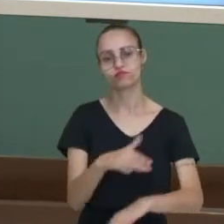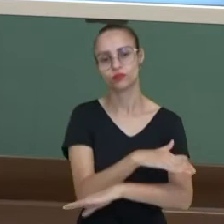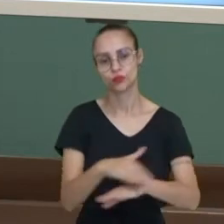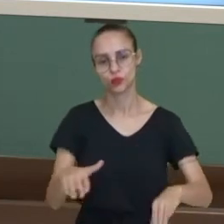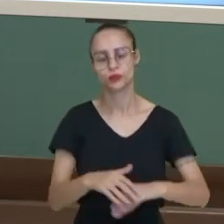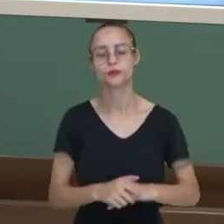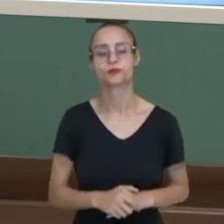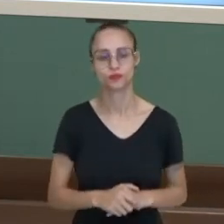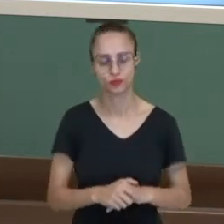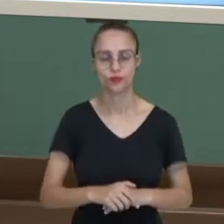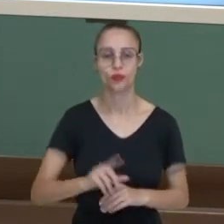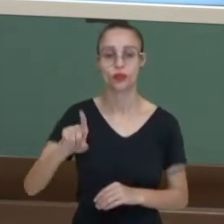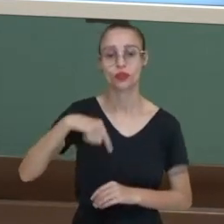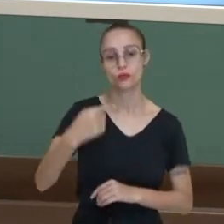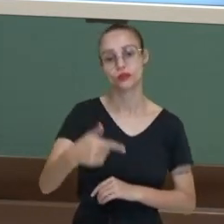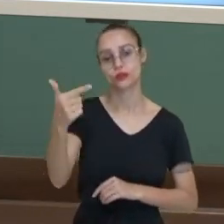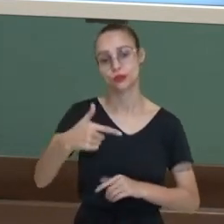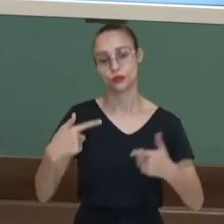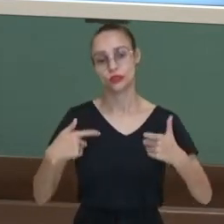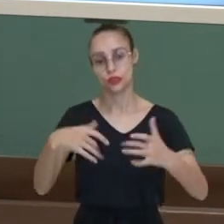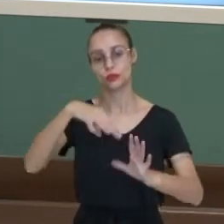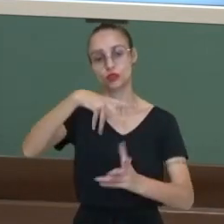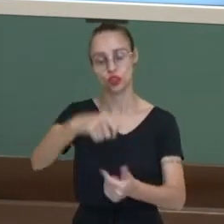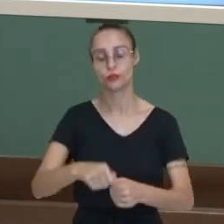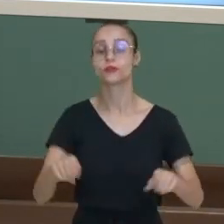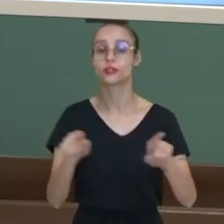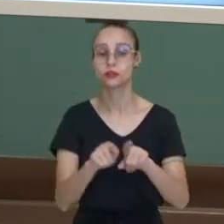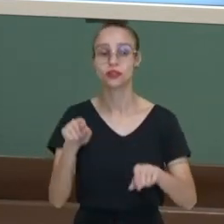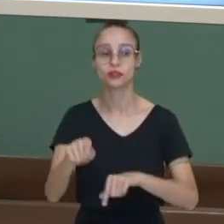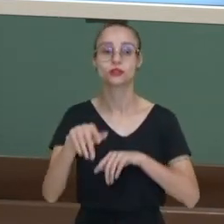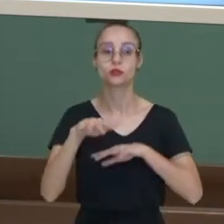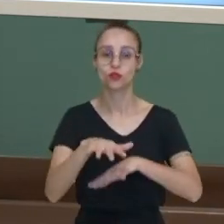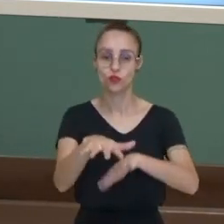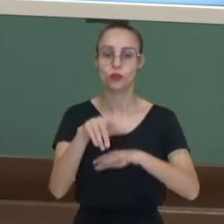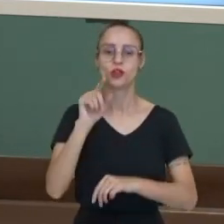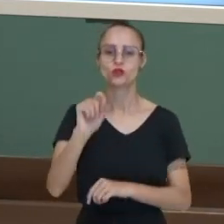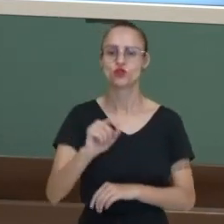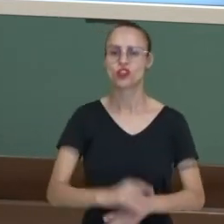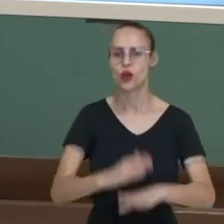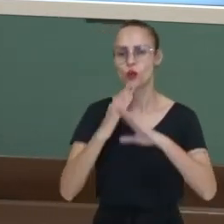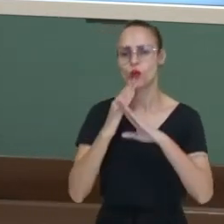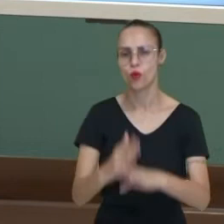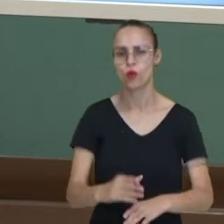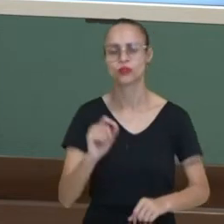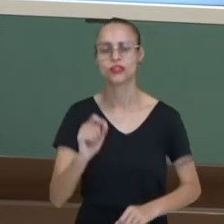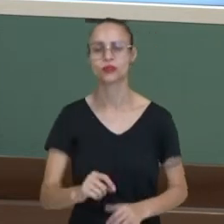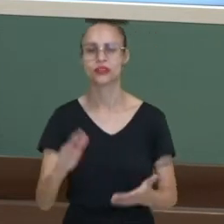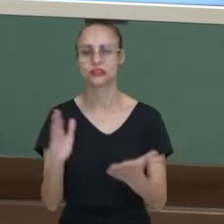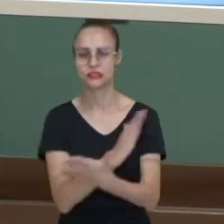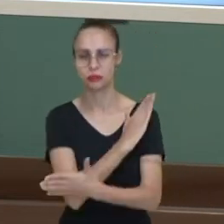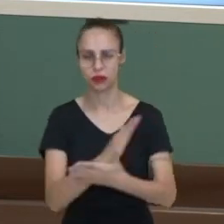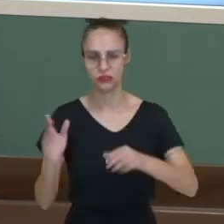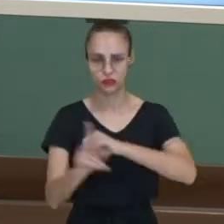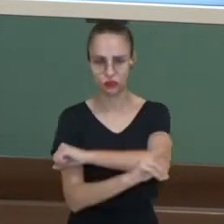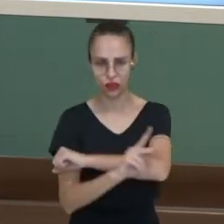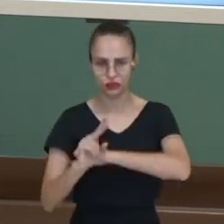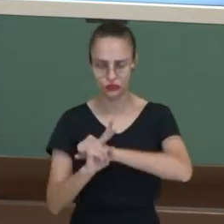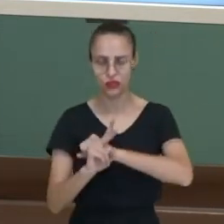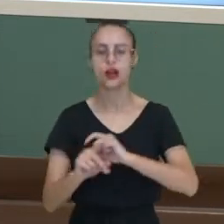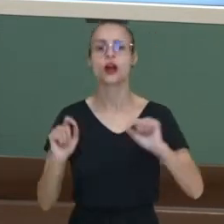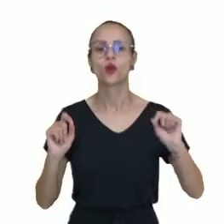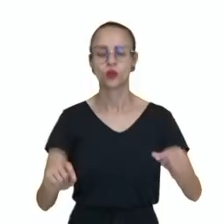da Segunda Guerra Mundial. Ainda nesse movimento de contestação à segregação racial nos Estados Unidos,